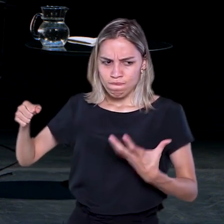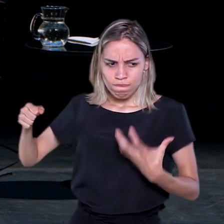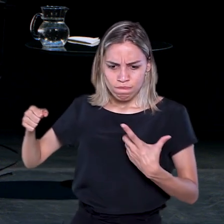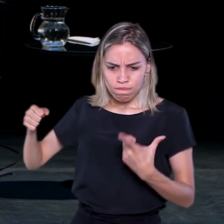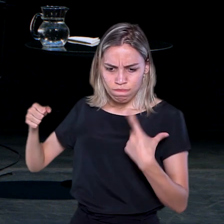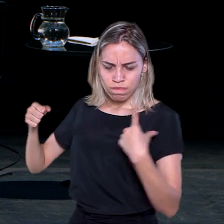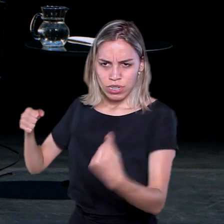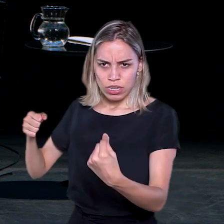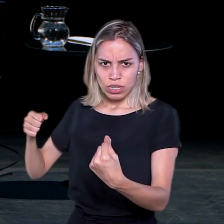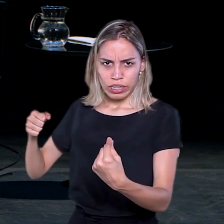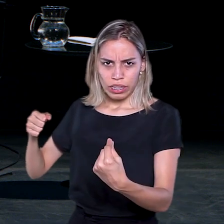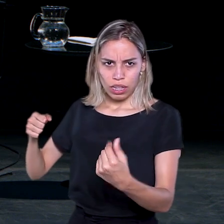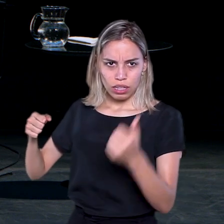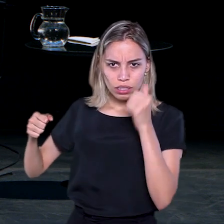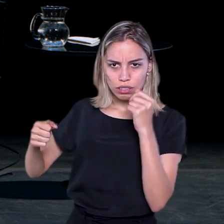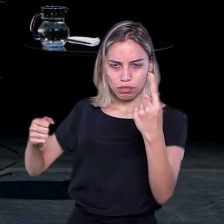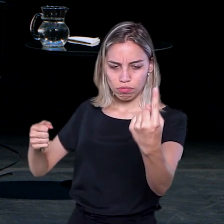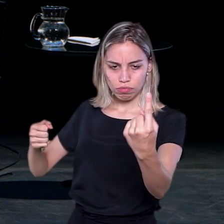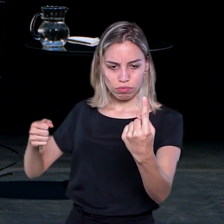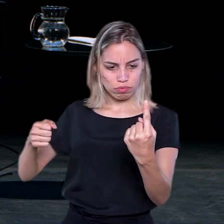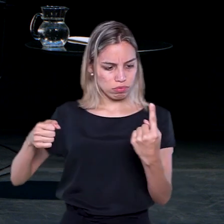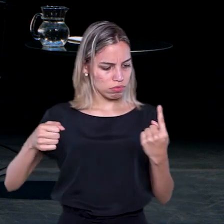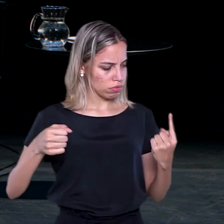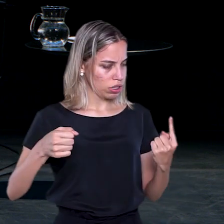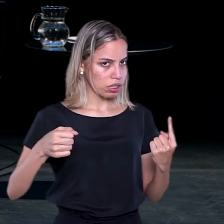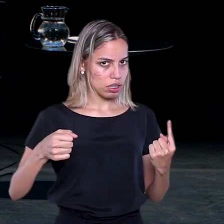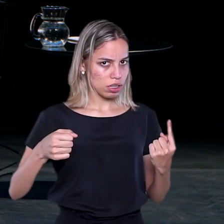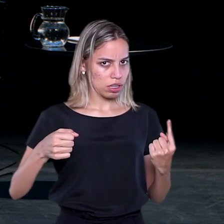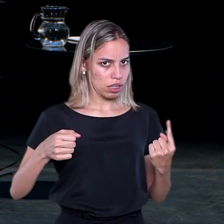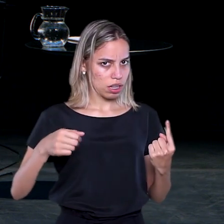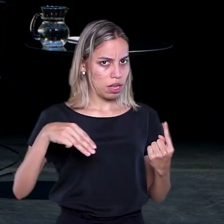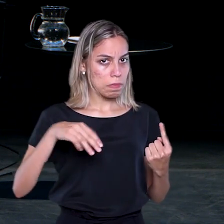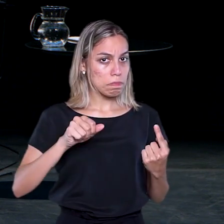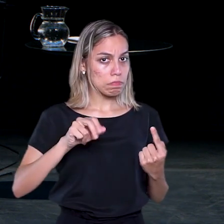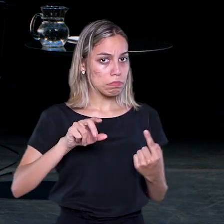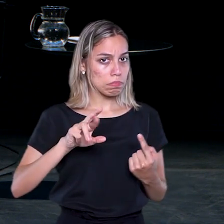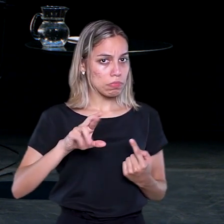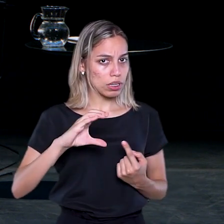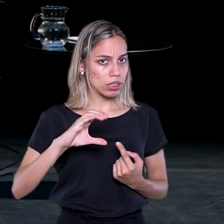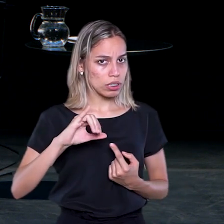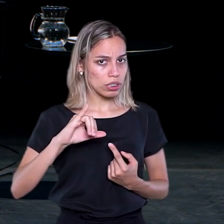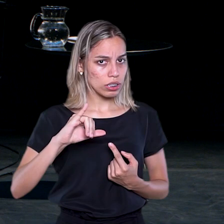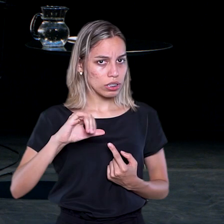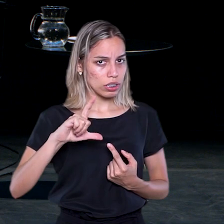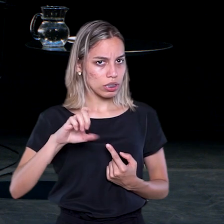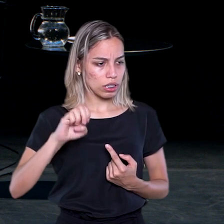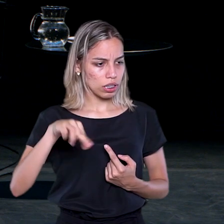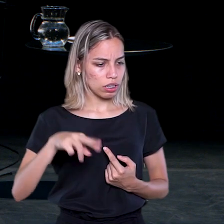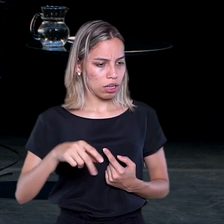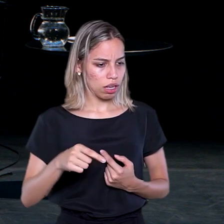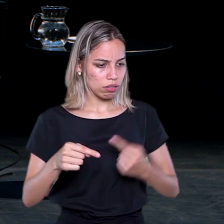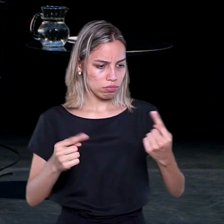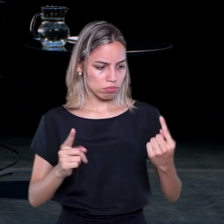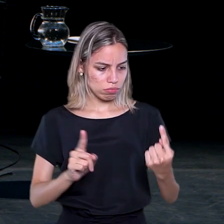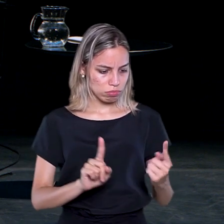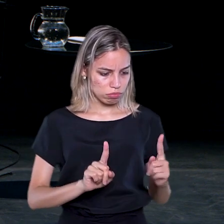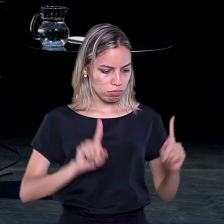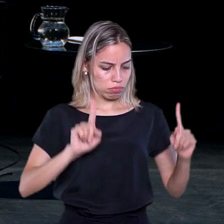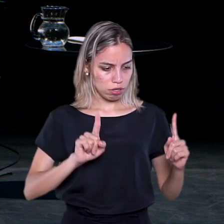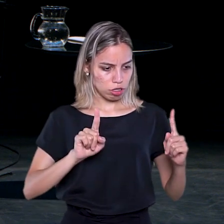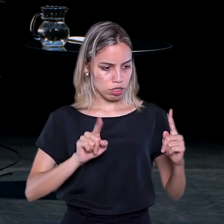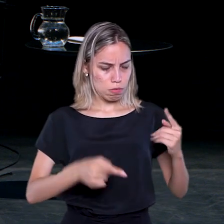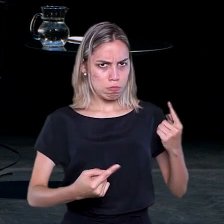que é que ia acontecer, e aí chegou Marcelene. Eu disse, não é à toa. Esse encontro não é à toa. E aí fomos para o debate, no qual eu